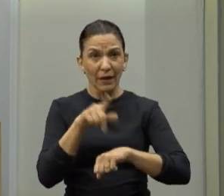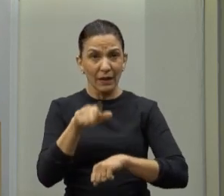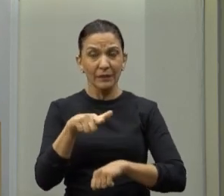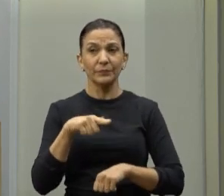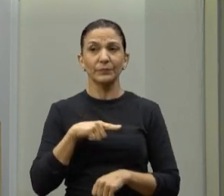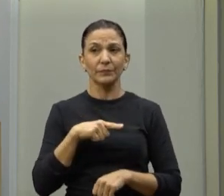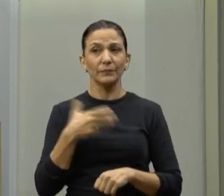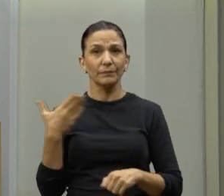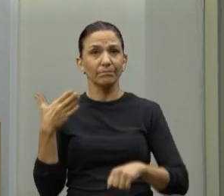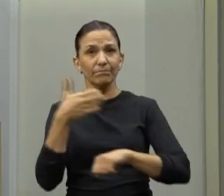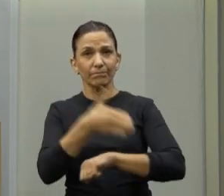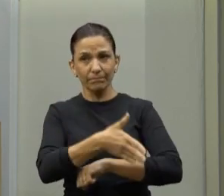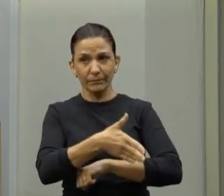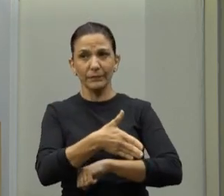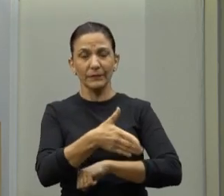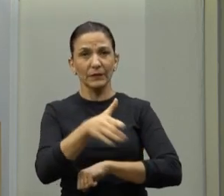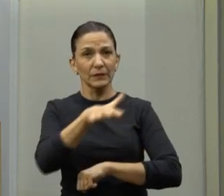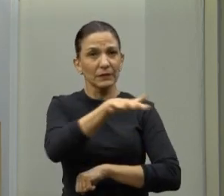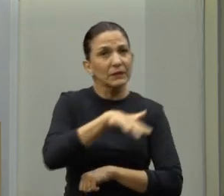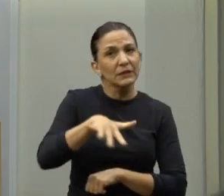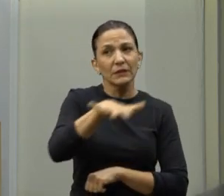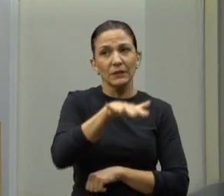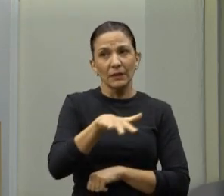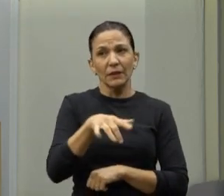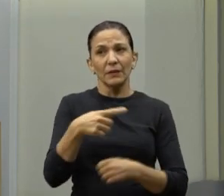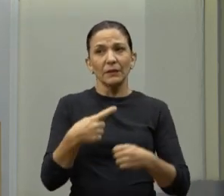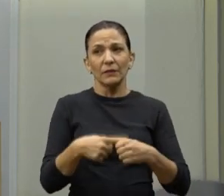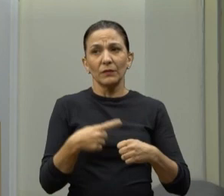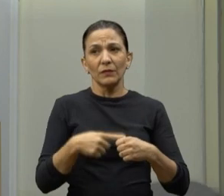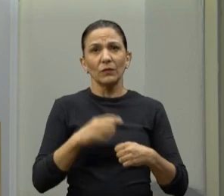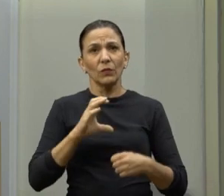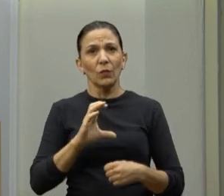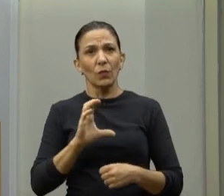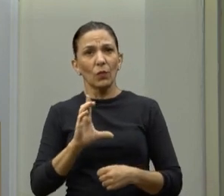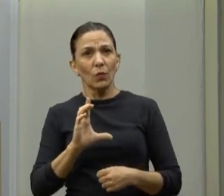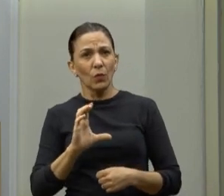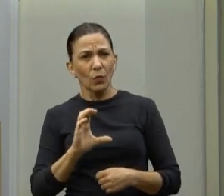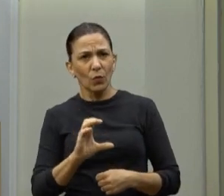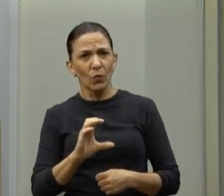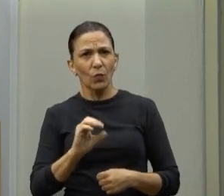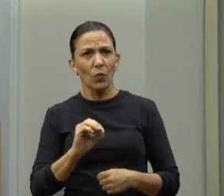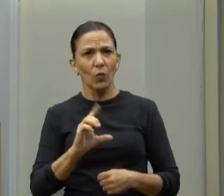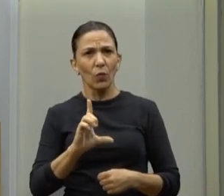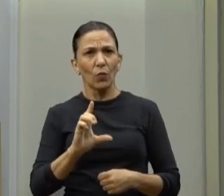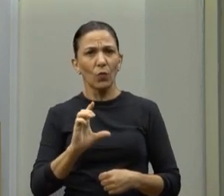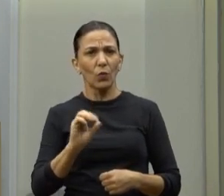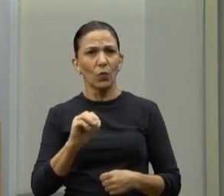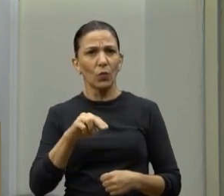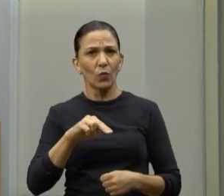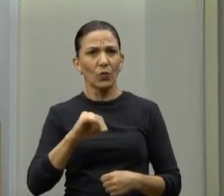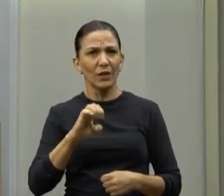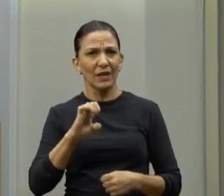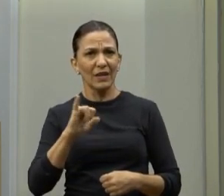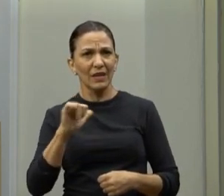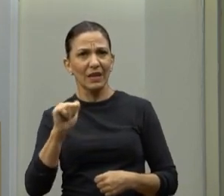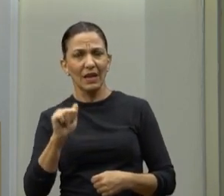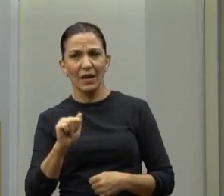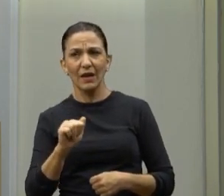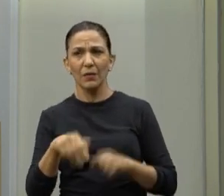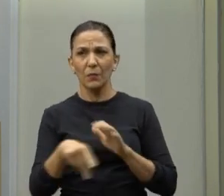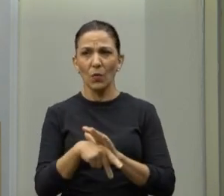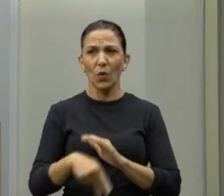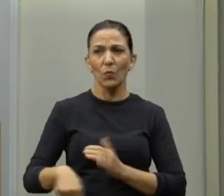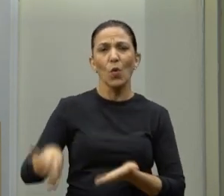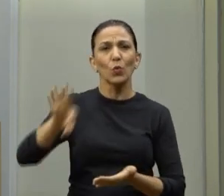fui onde eu fiquei Ali no bairro chamava colônia qual temor que alguma coisa assim